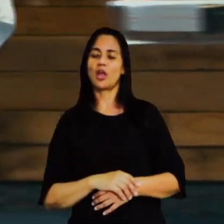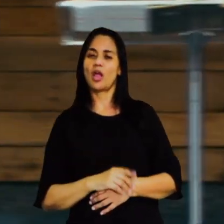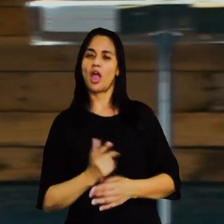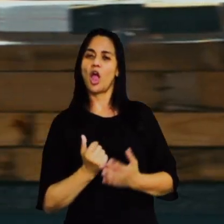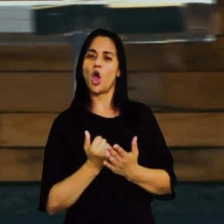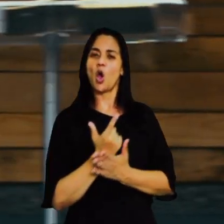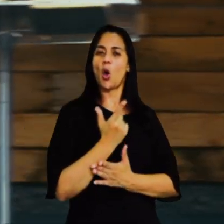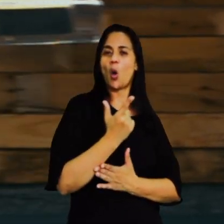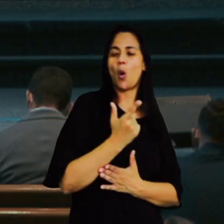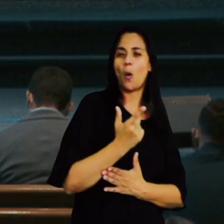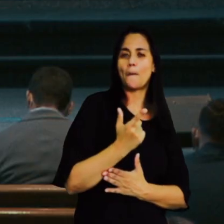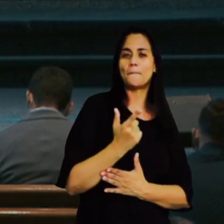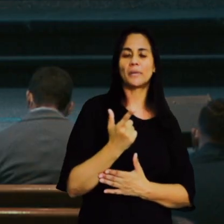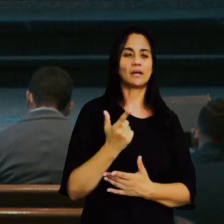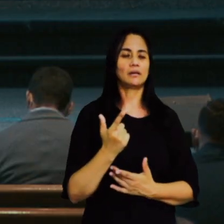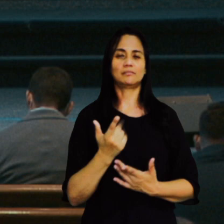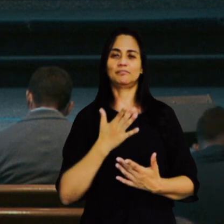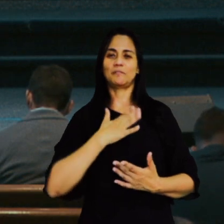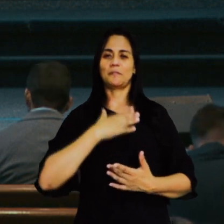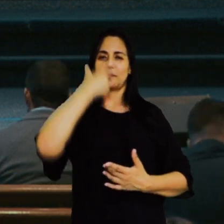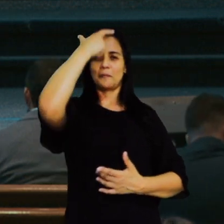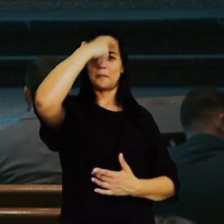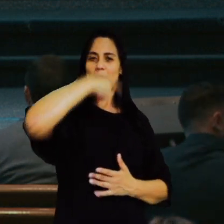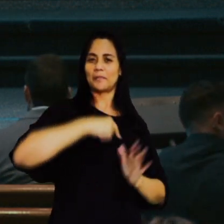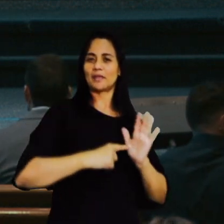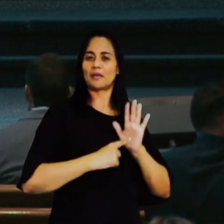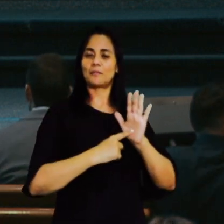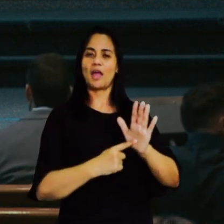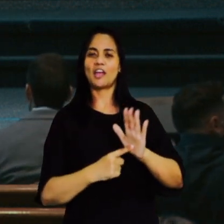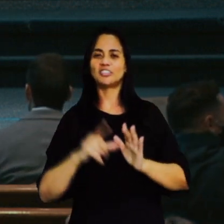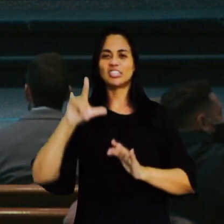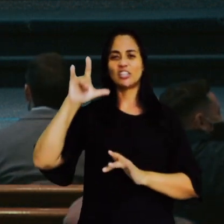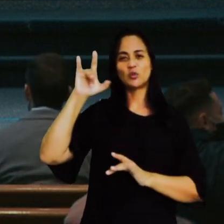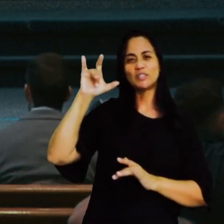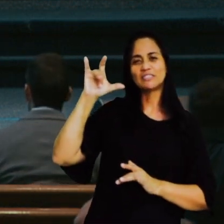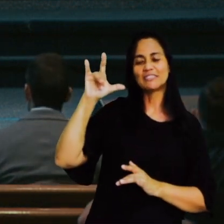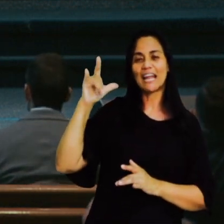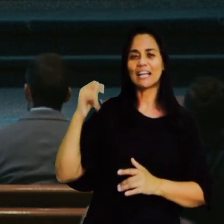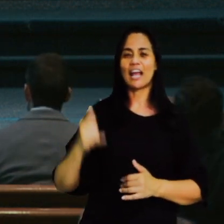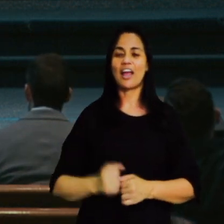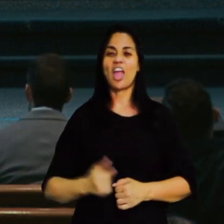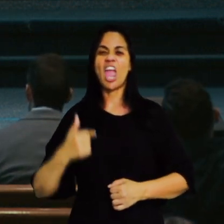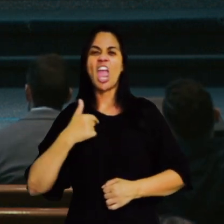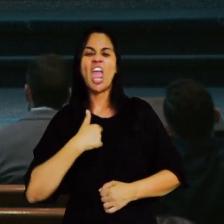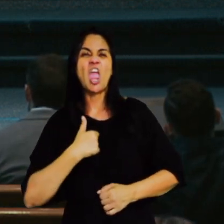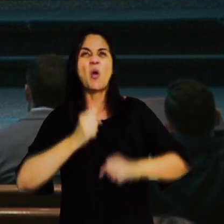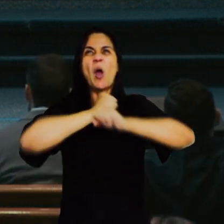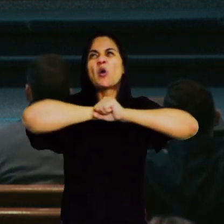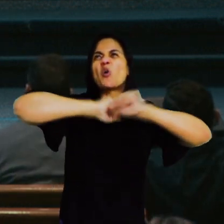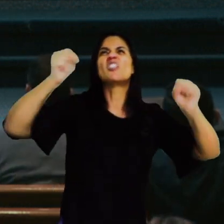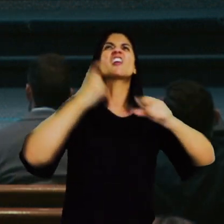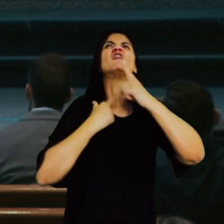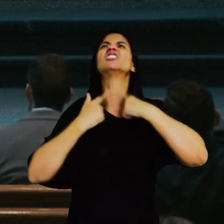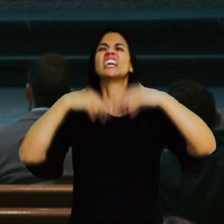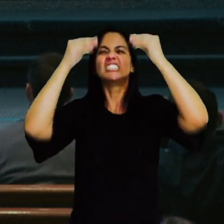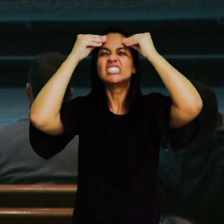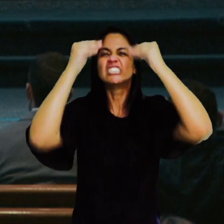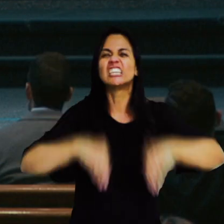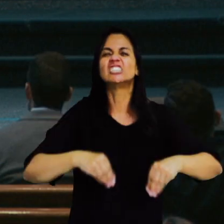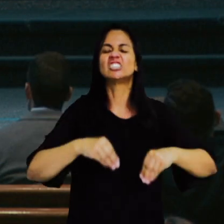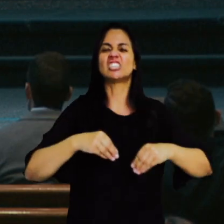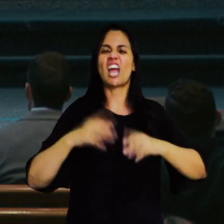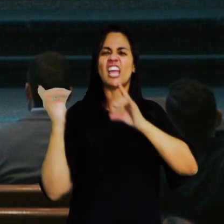sabedoria no Instagram. Eu não posso colocar no Instagram, eu acordei hoje com vontade de desistir, sair da cozinha e ir para o dining room.